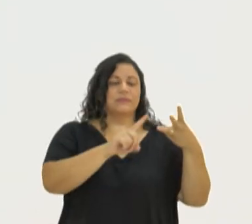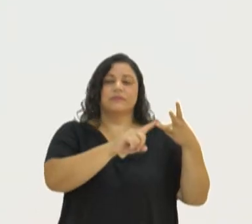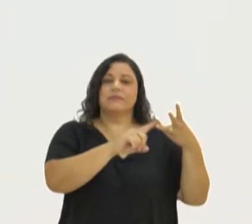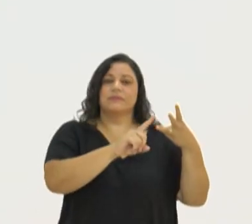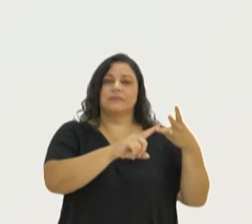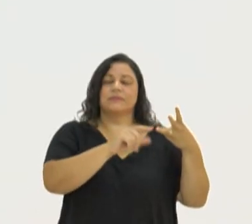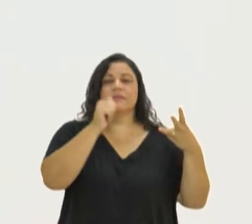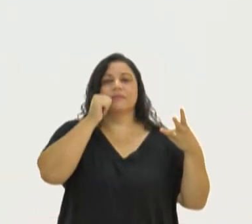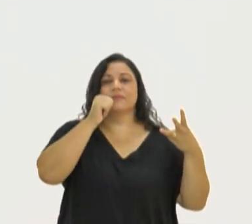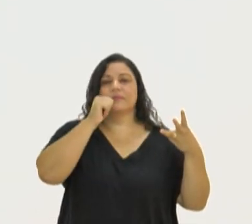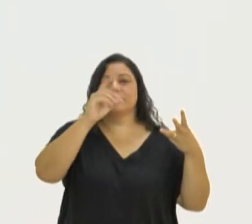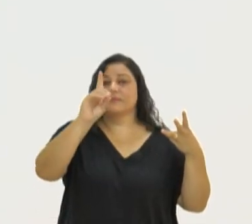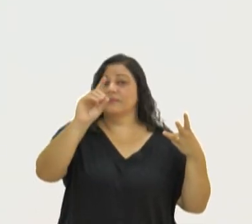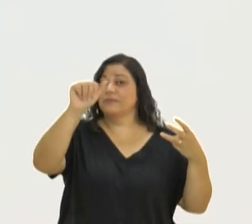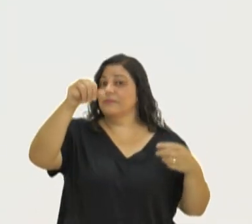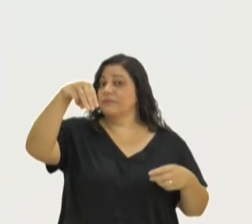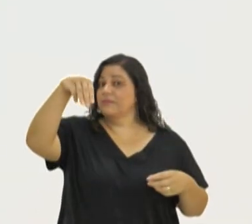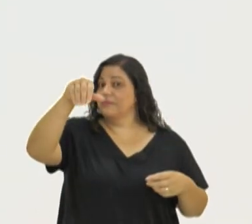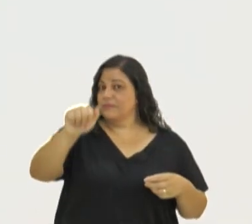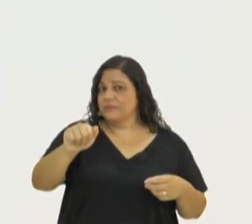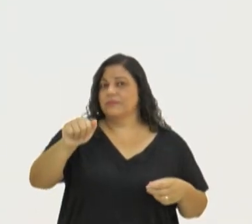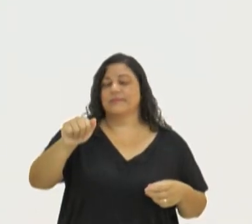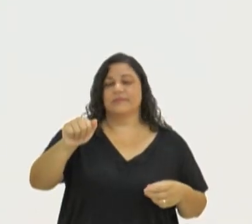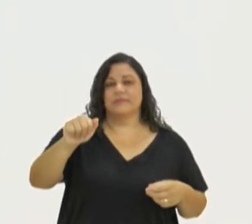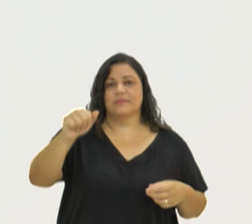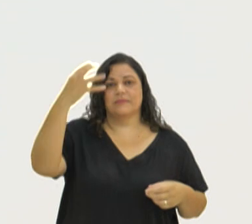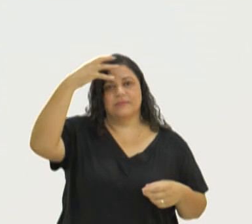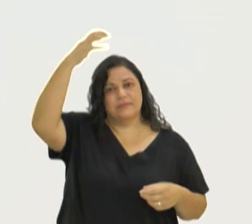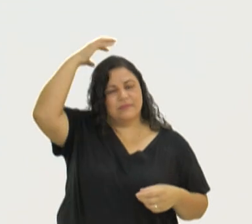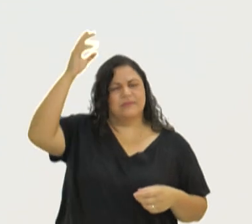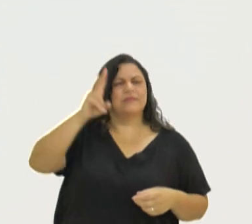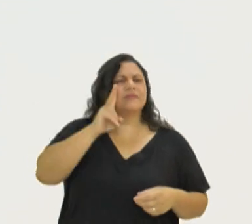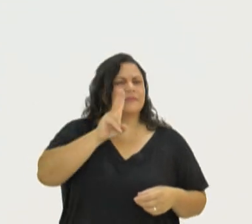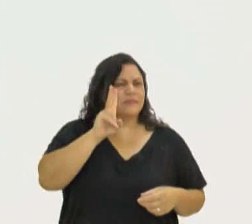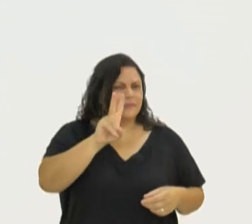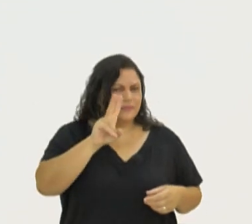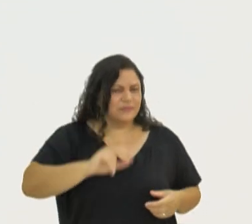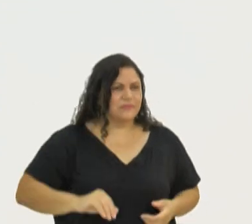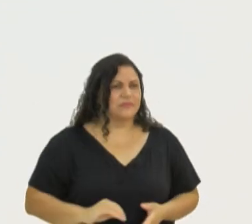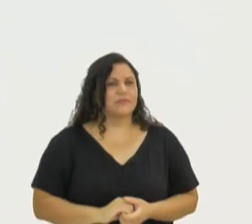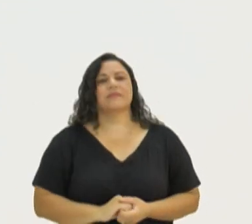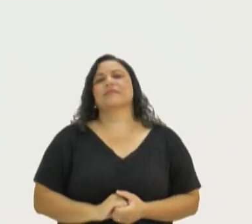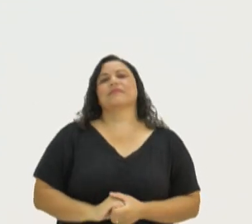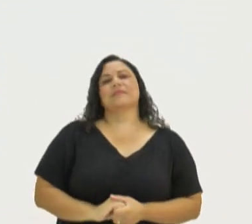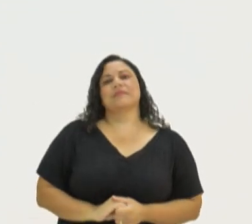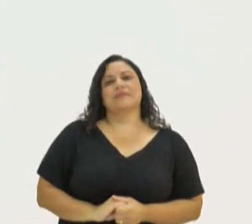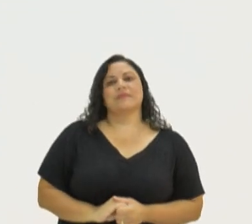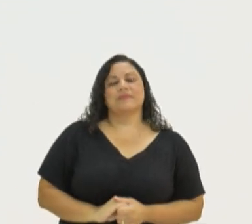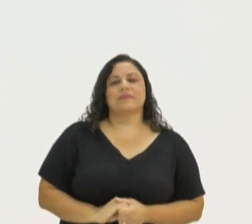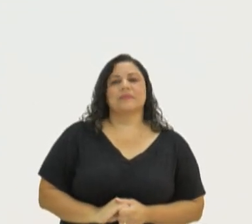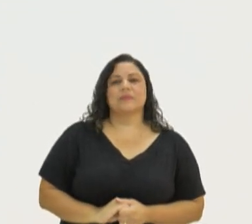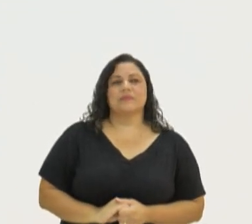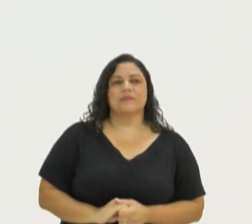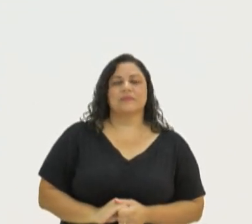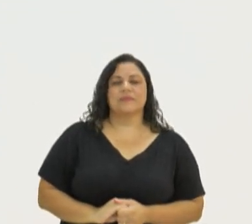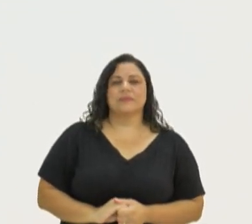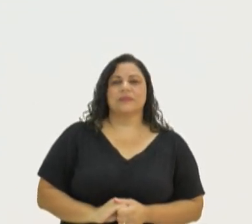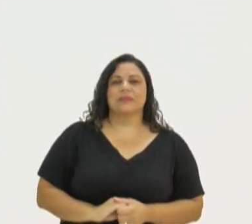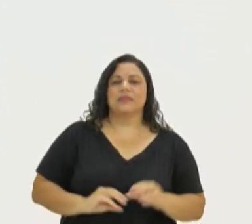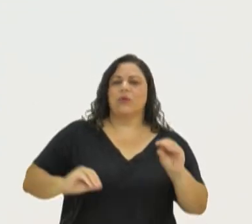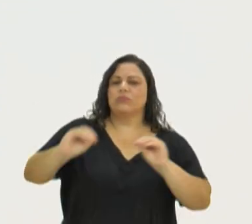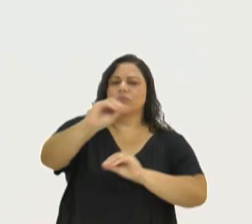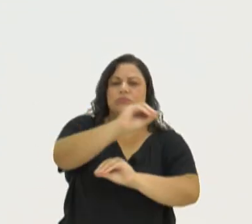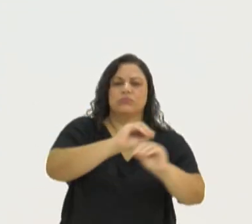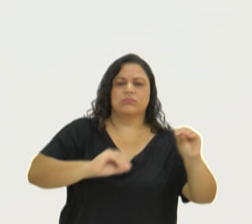dama. Lembra como a dama se movimenta? Em todas as direções, quantas casas quiser. Olha só o poder